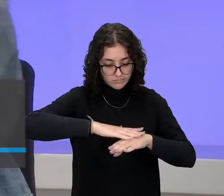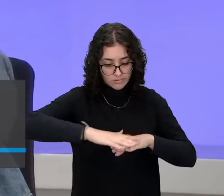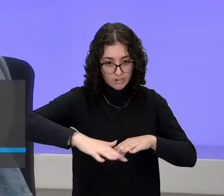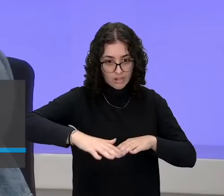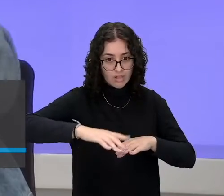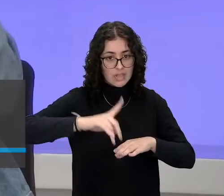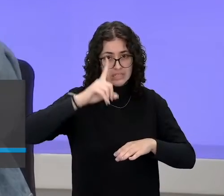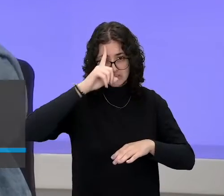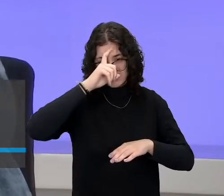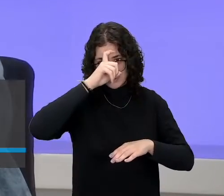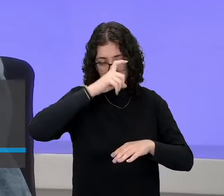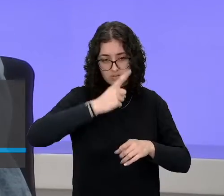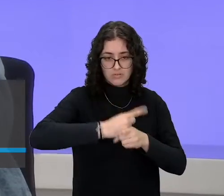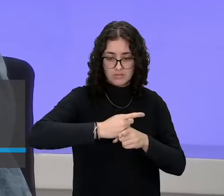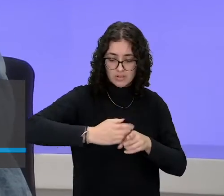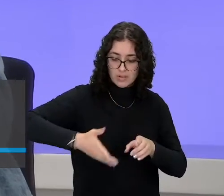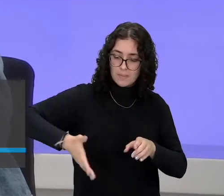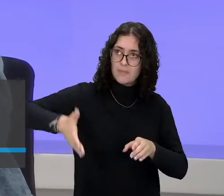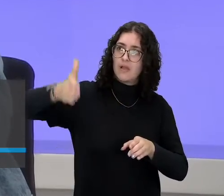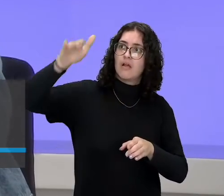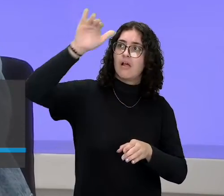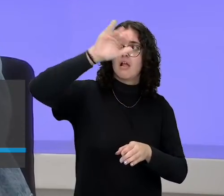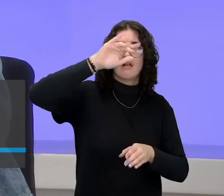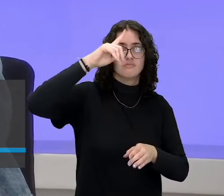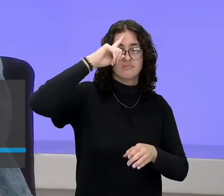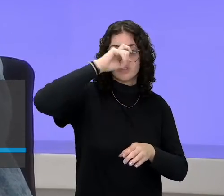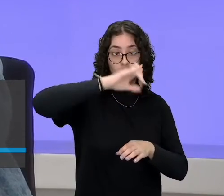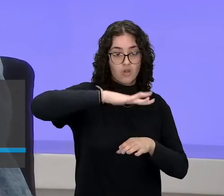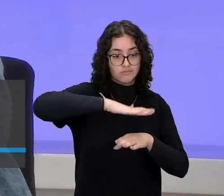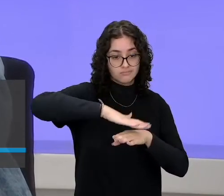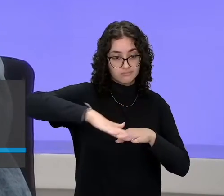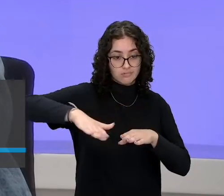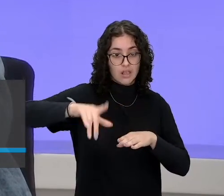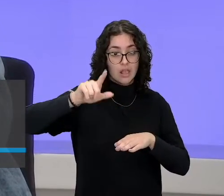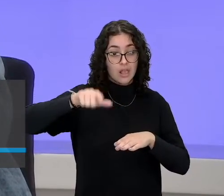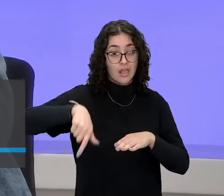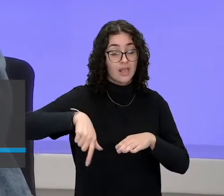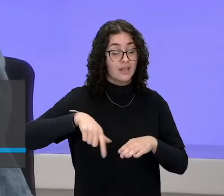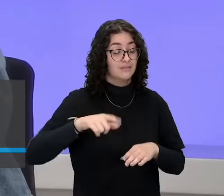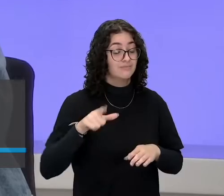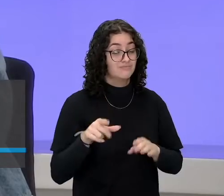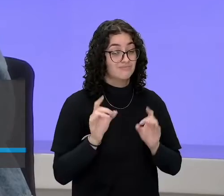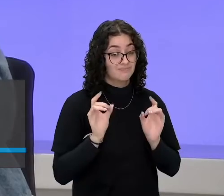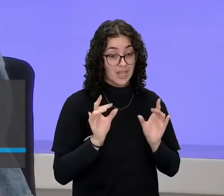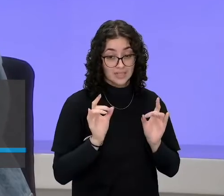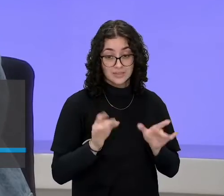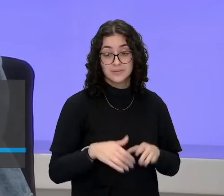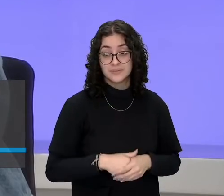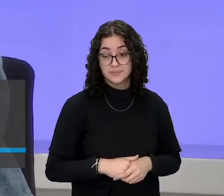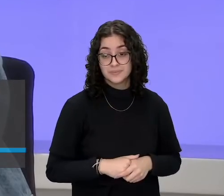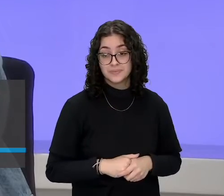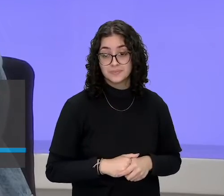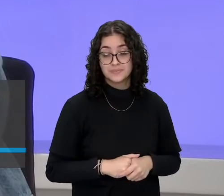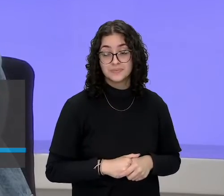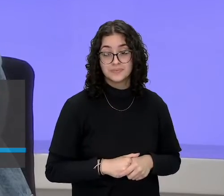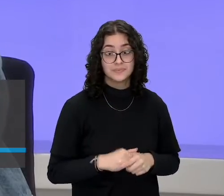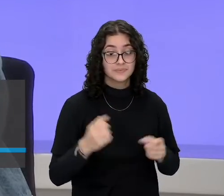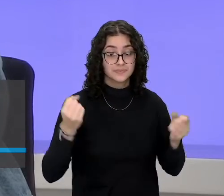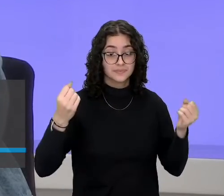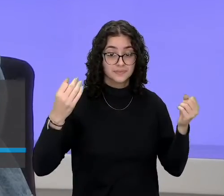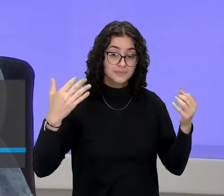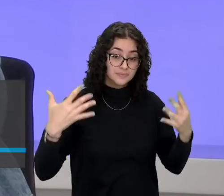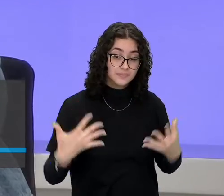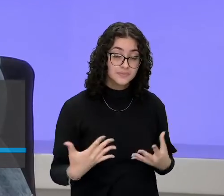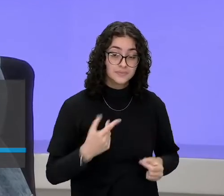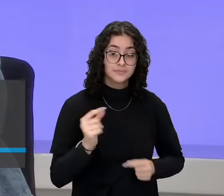raramente em paredes ou teto, tá certo? E elas são extremamente delicadas. Bom, mas falando agora em si,